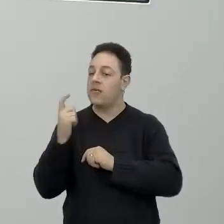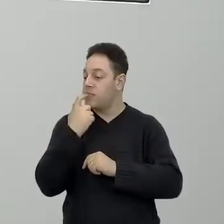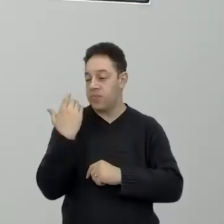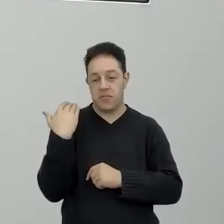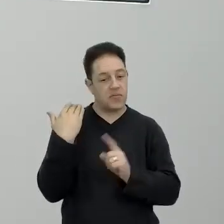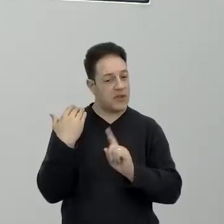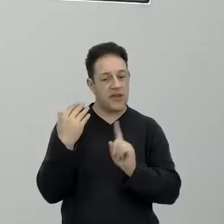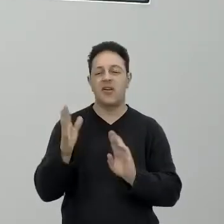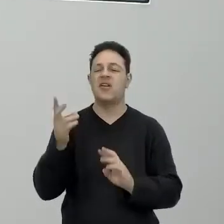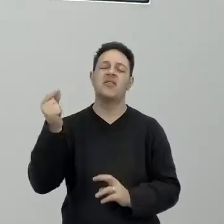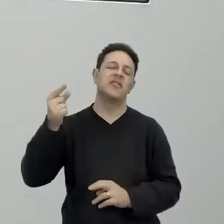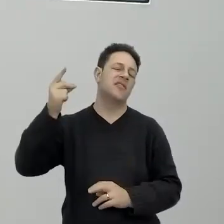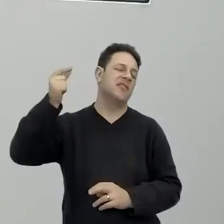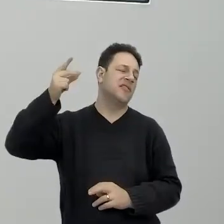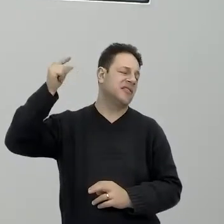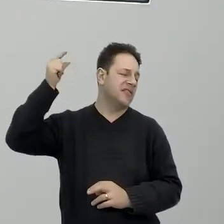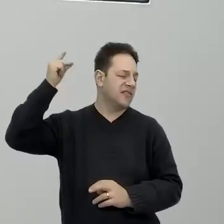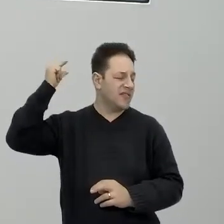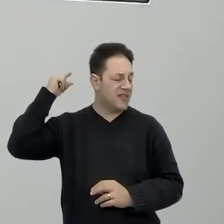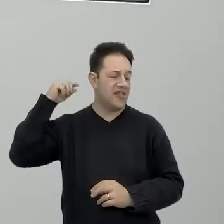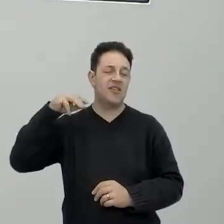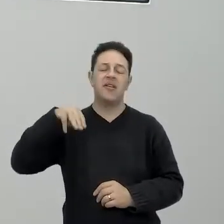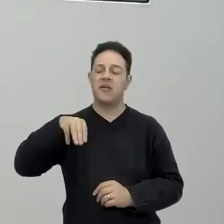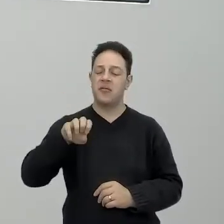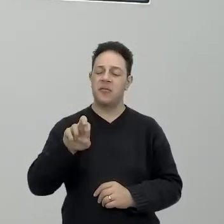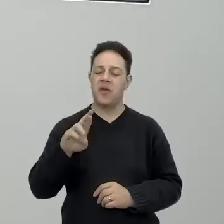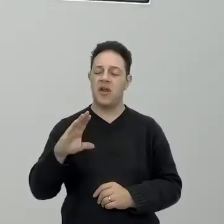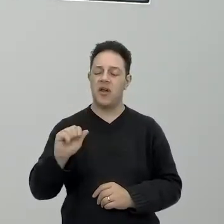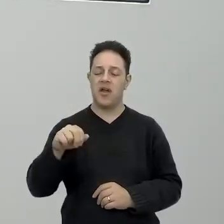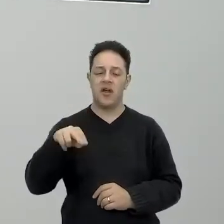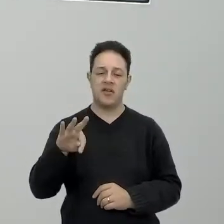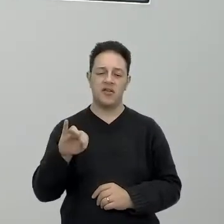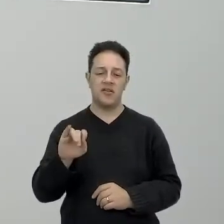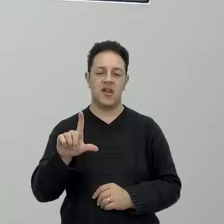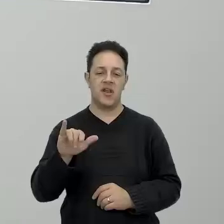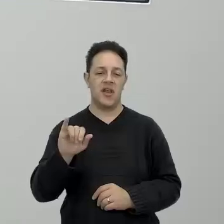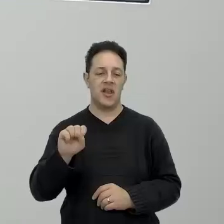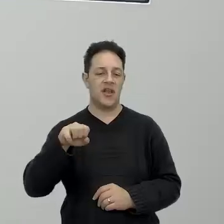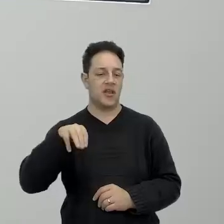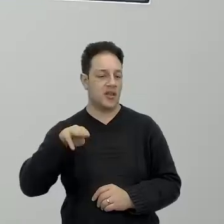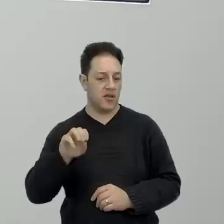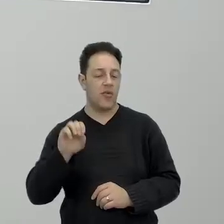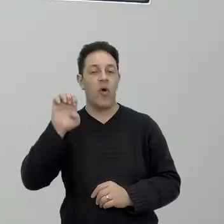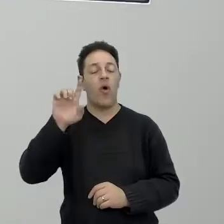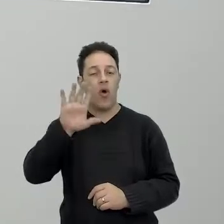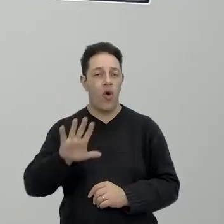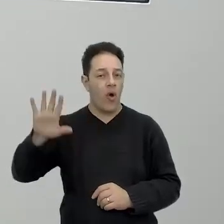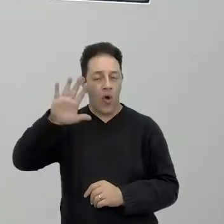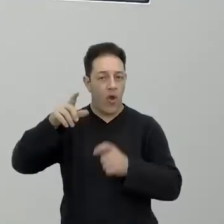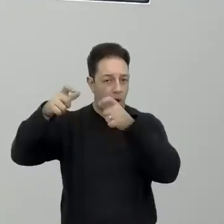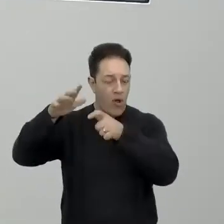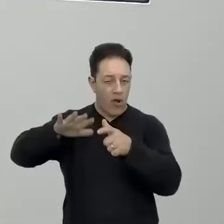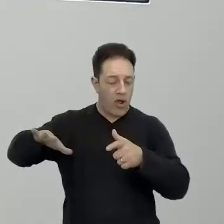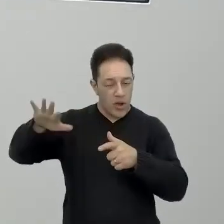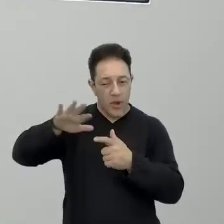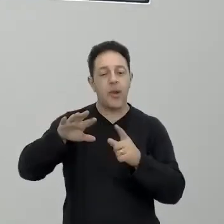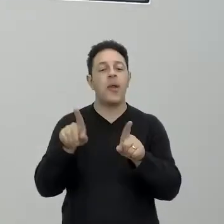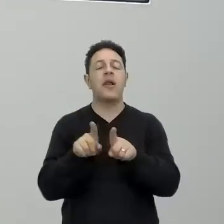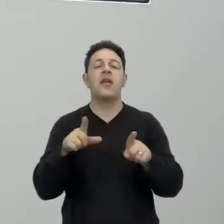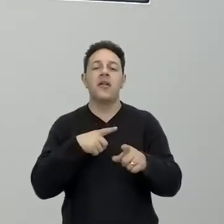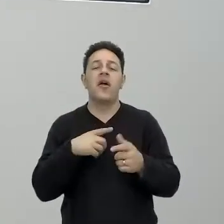ela vem desde o mercantilismo lá na Europa, enfim, desde que começa a existir o tráfico